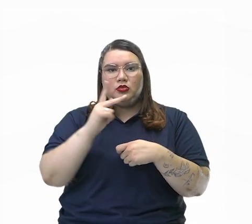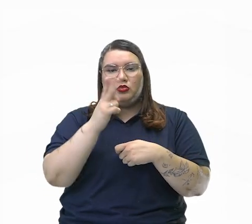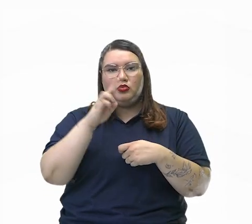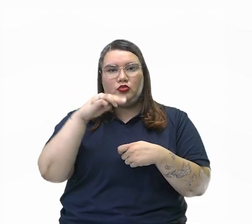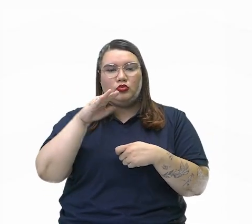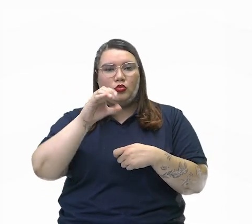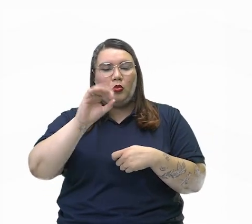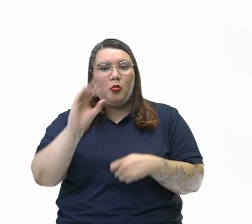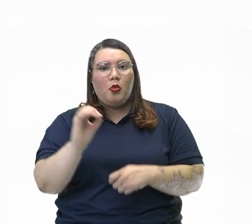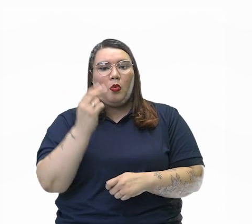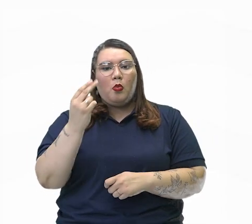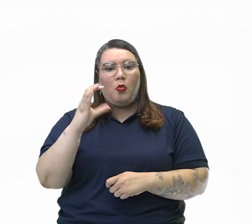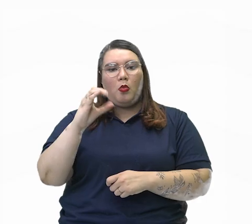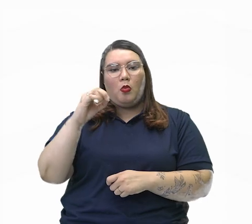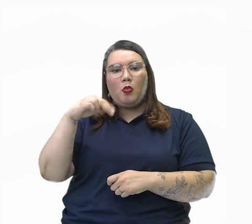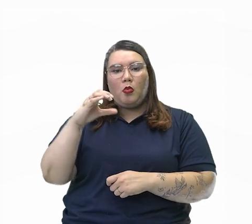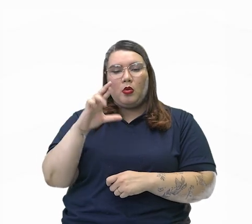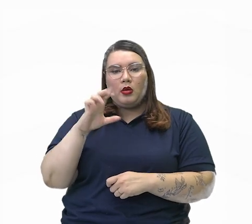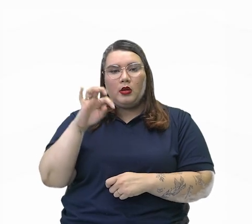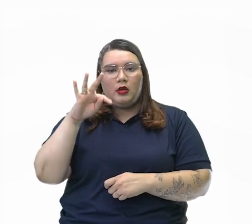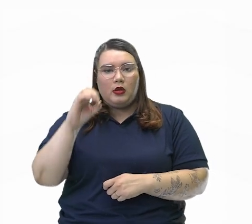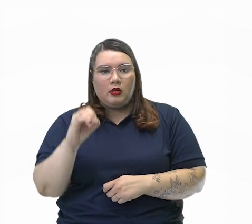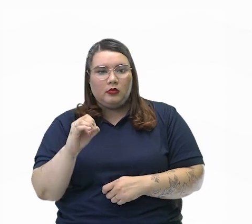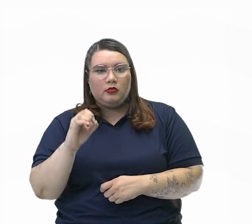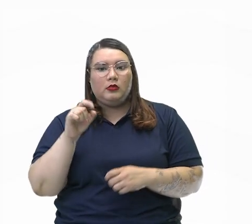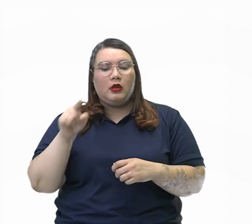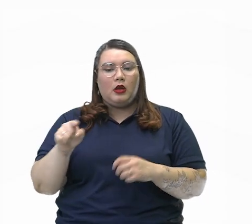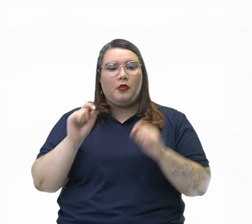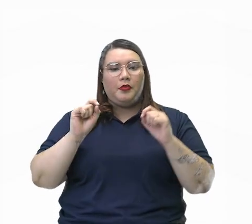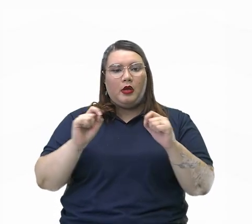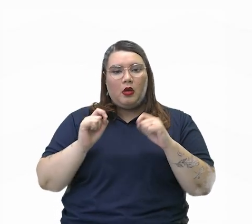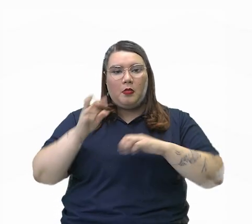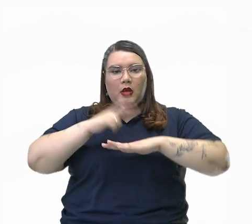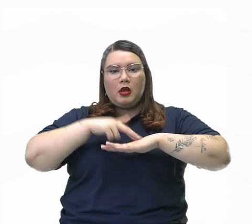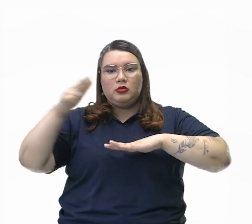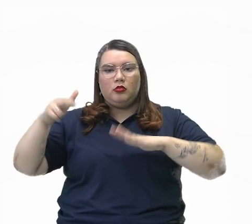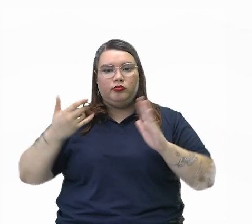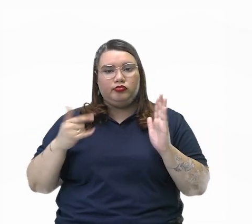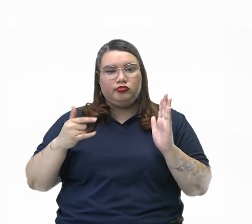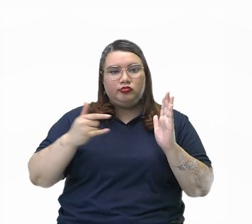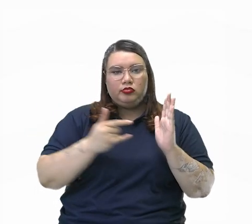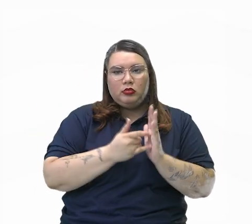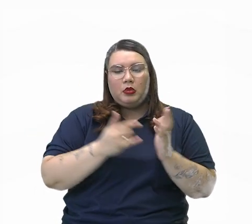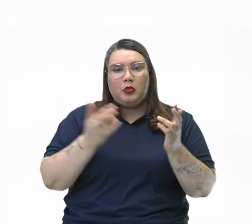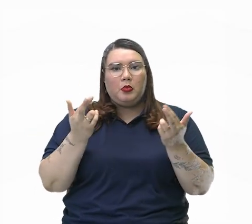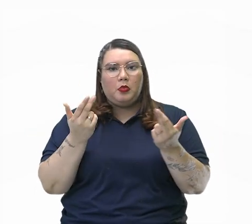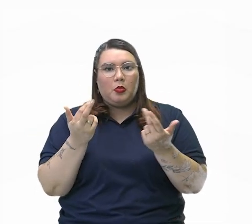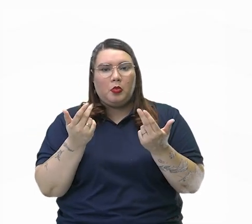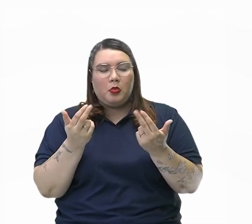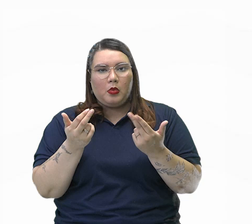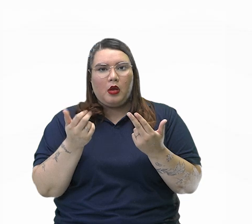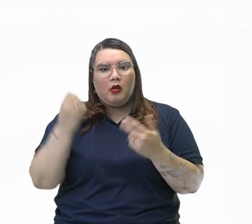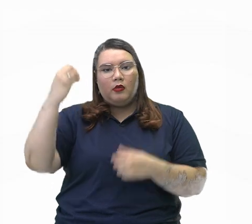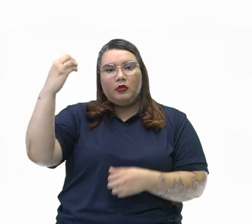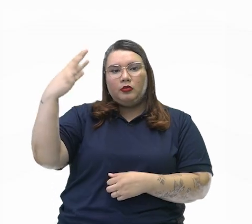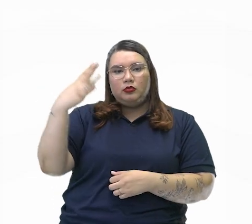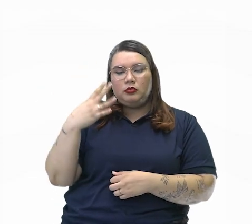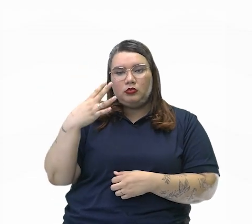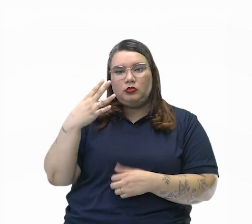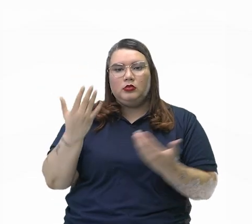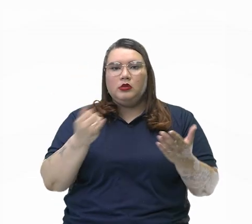ser bloqueada. Ou seja, radiação eletromagnética da mesma natureza que a luz